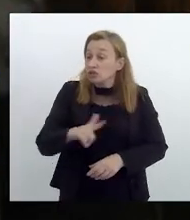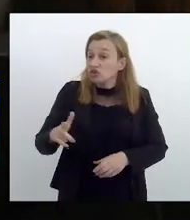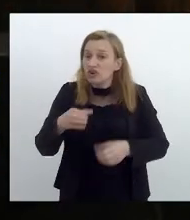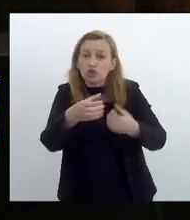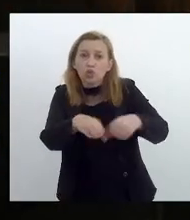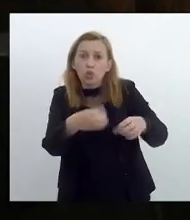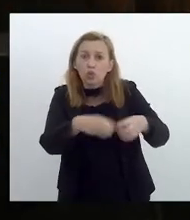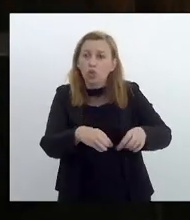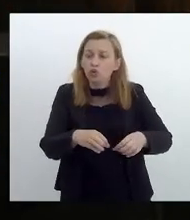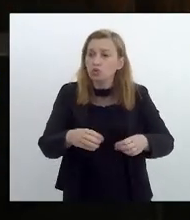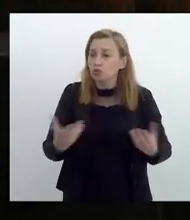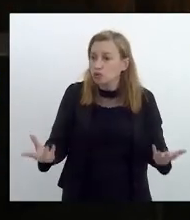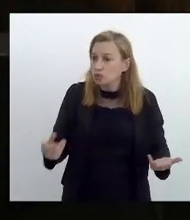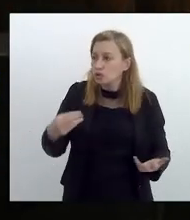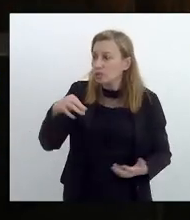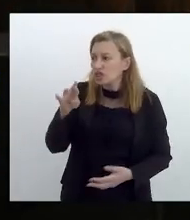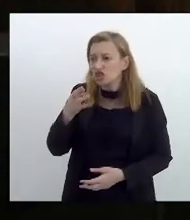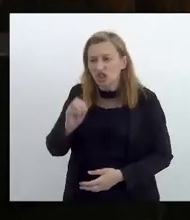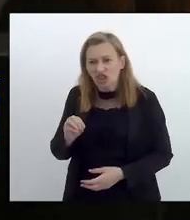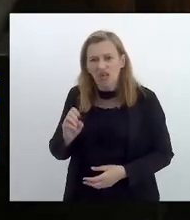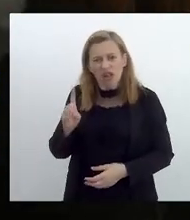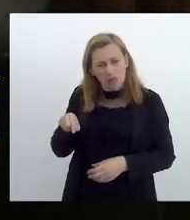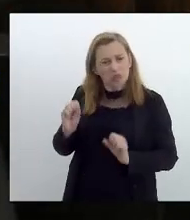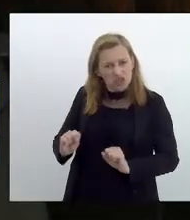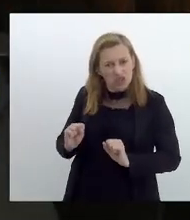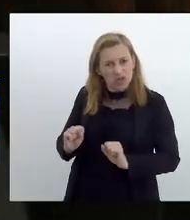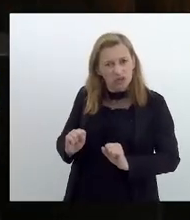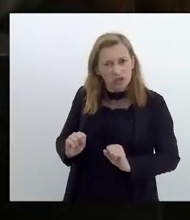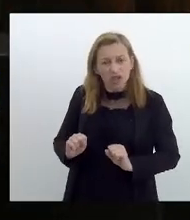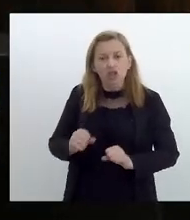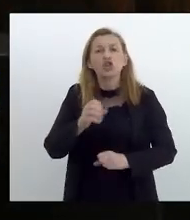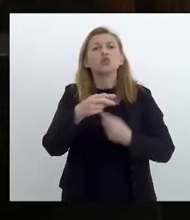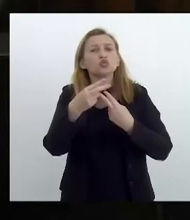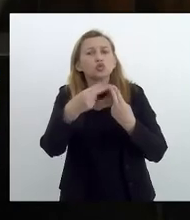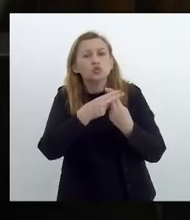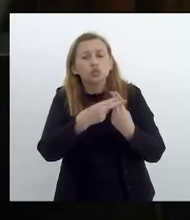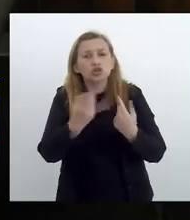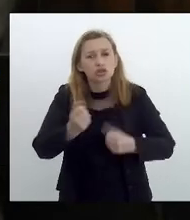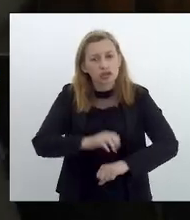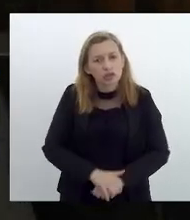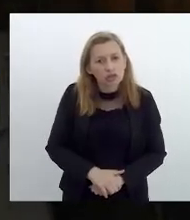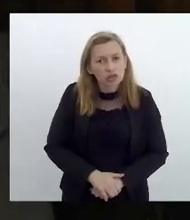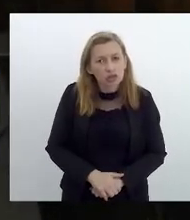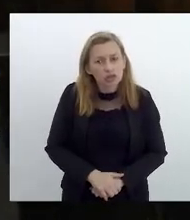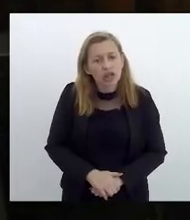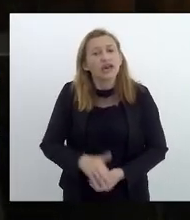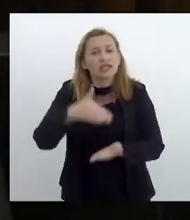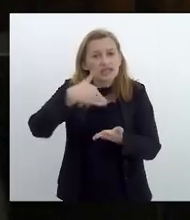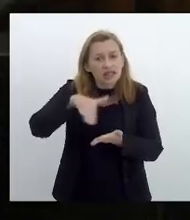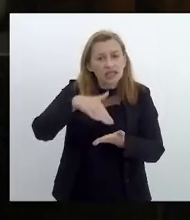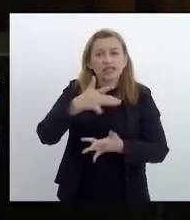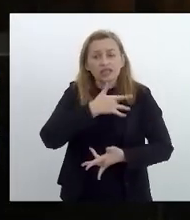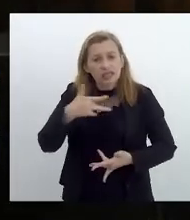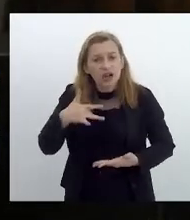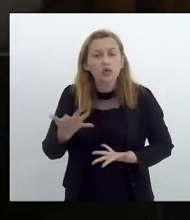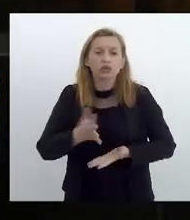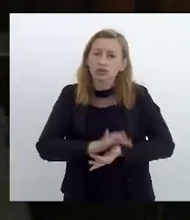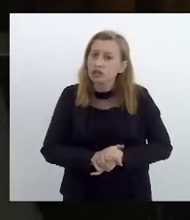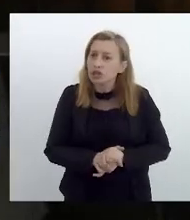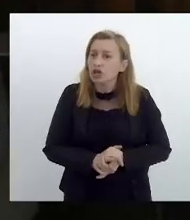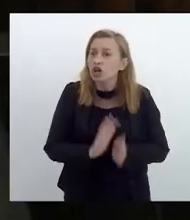fazer concurso para o magistério e se é possível e o SUS e a secretaria de saúde